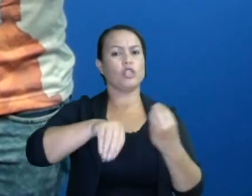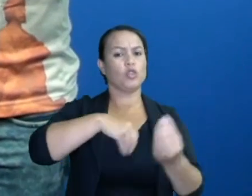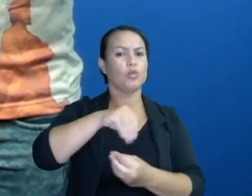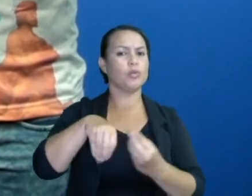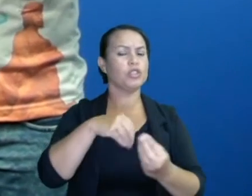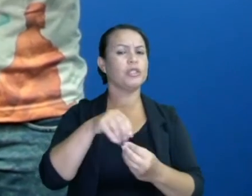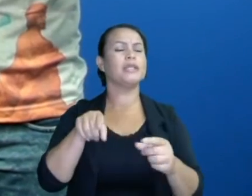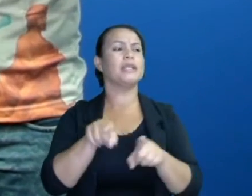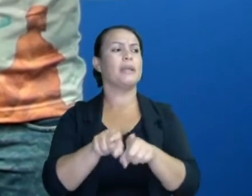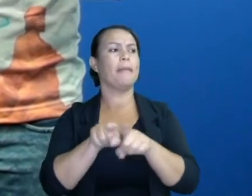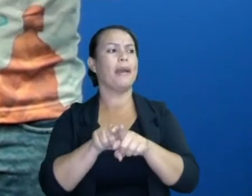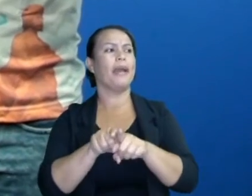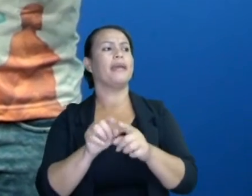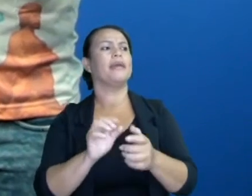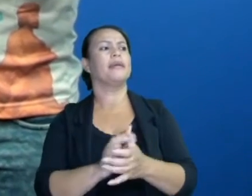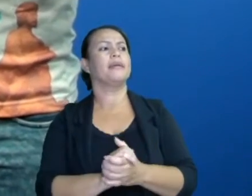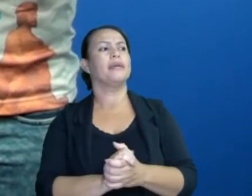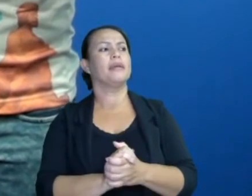pode ser